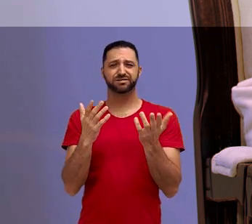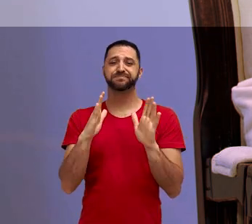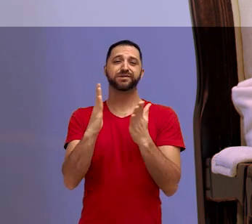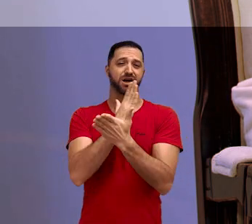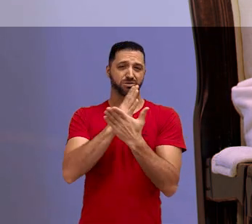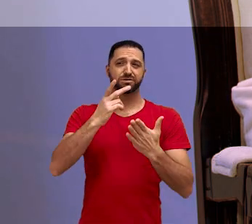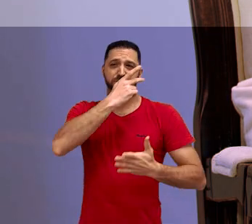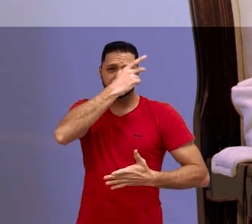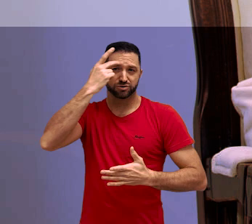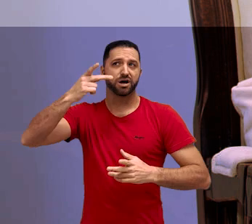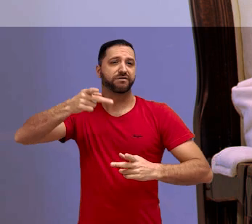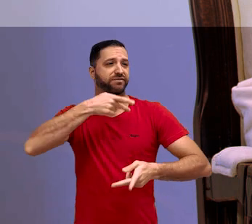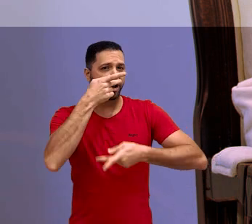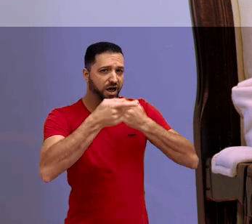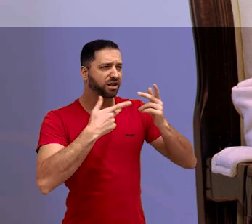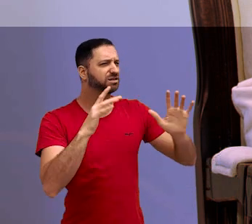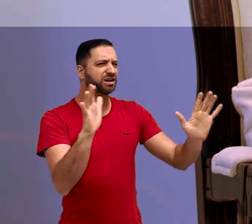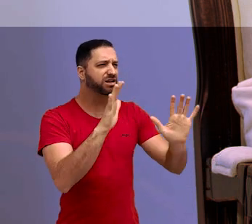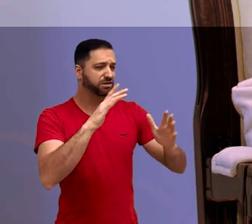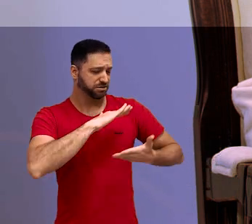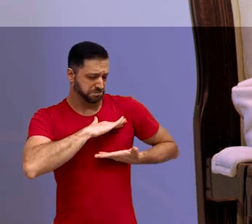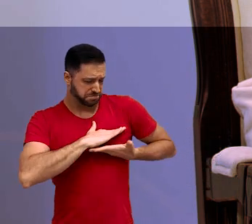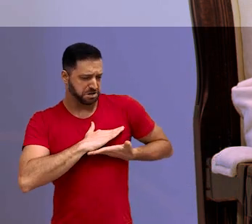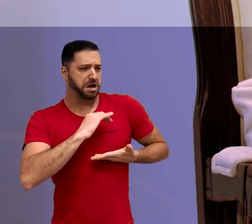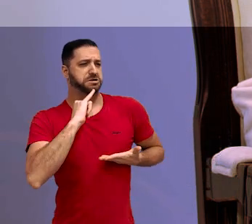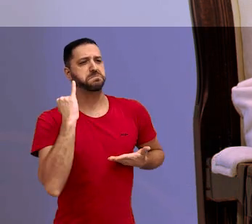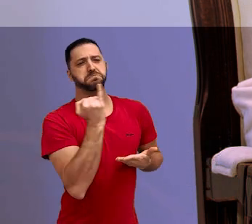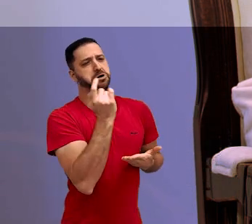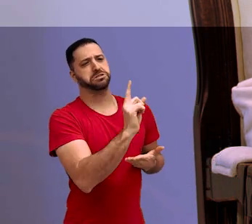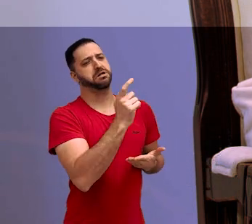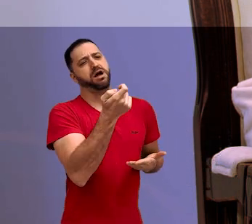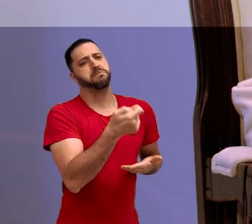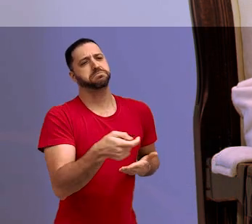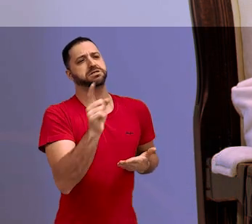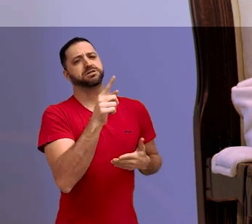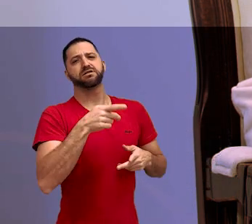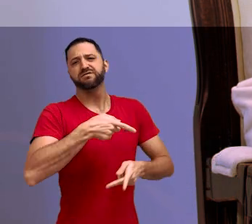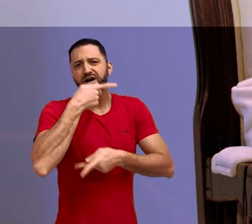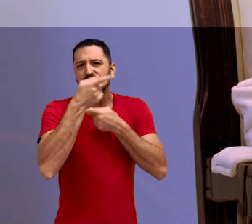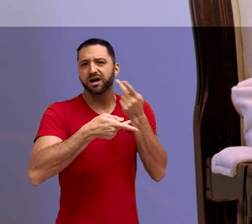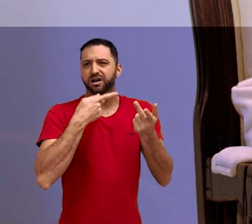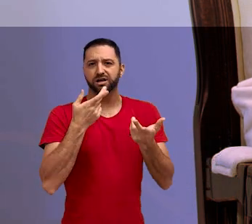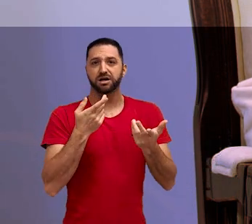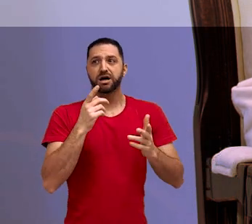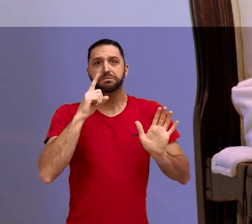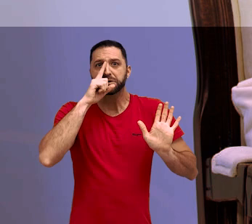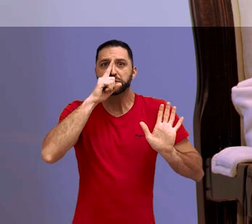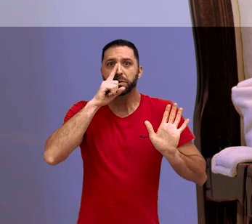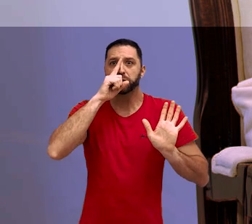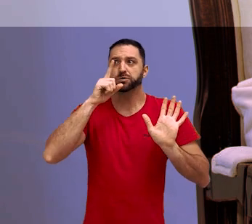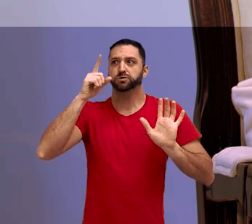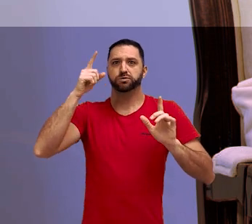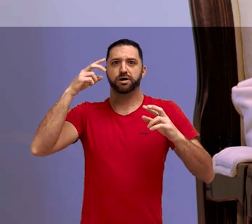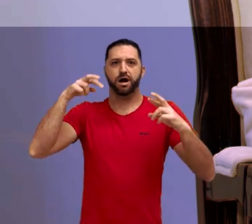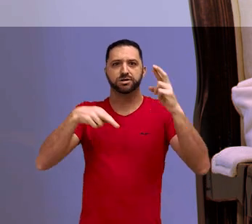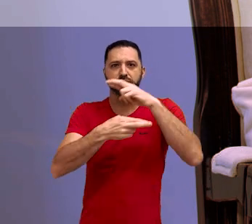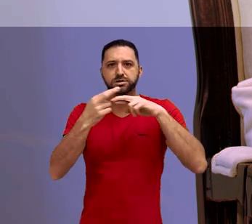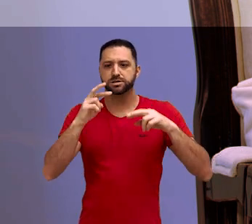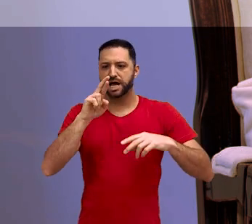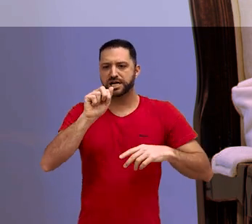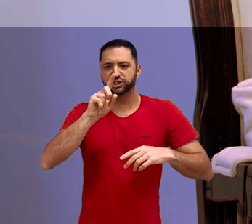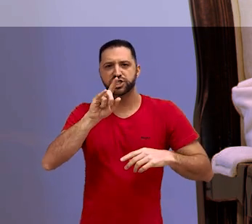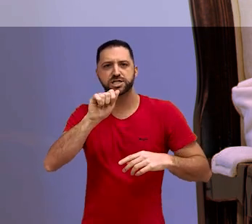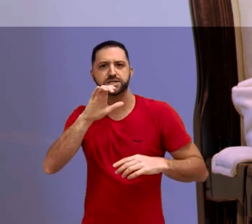relevar. Tem uma linha que veste a camisa do não faça mamografia. Ai, a